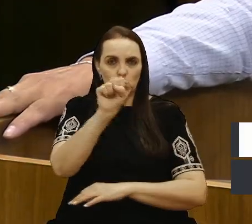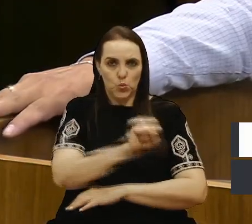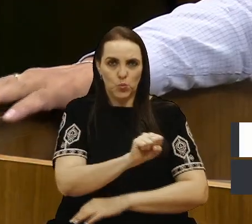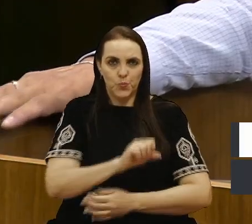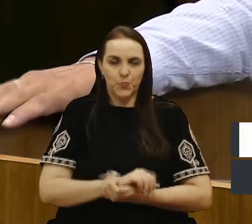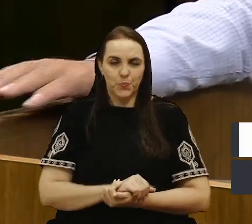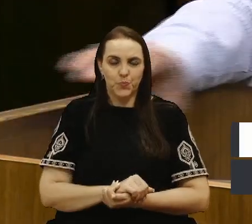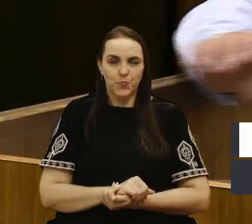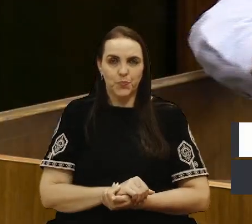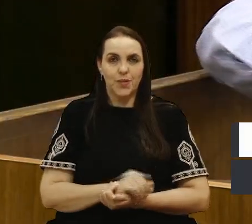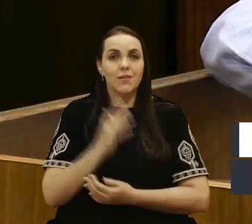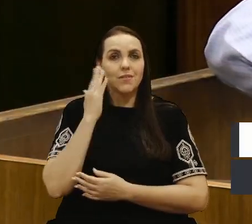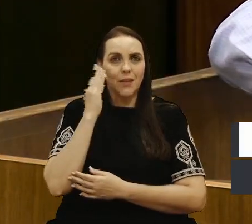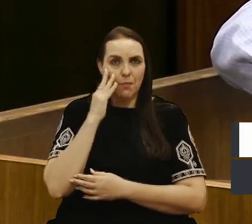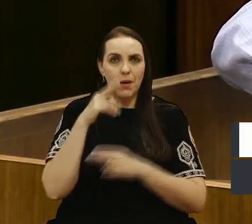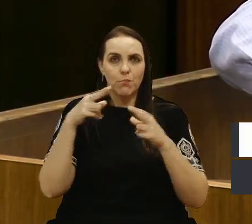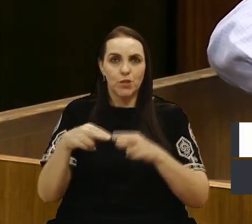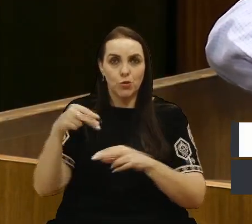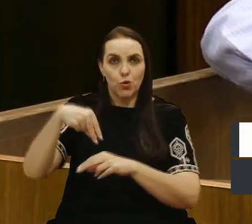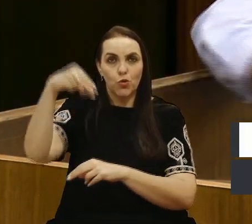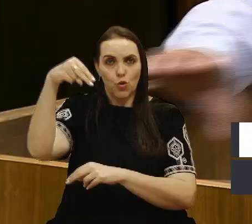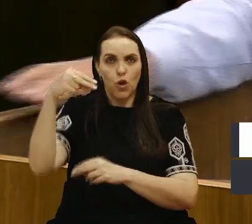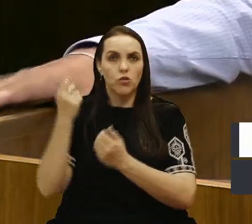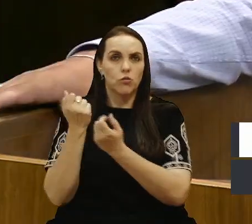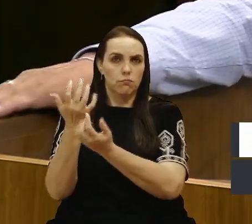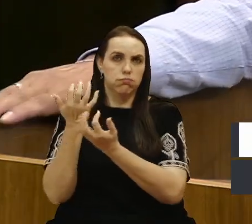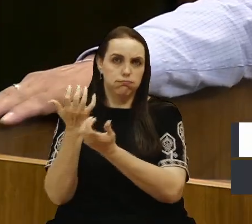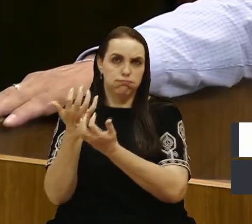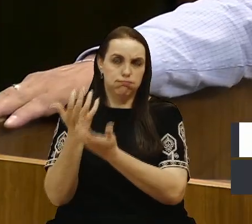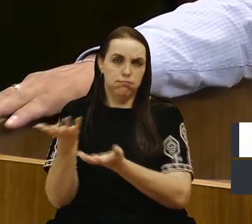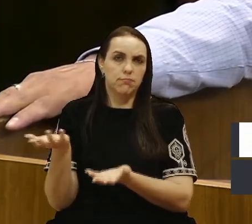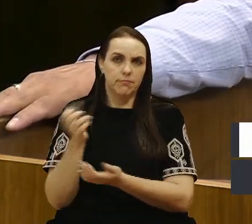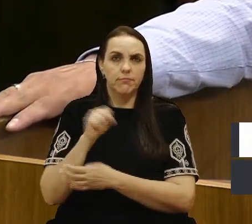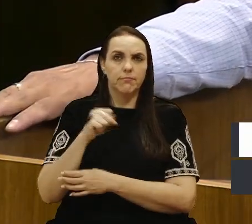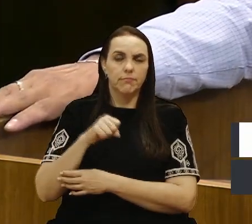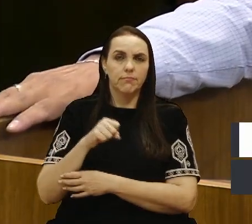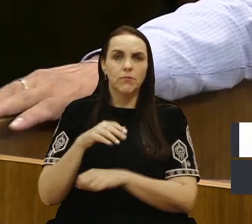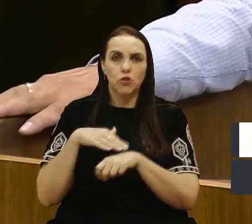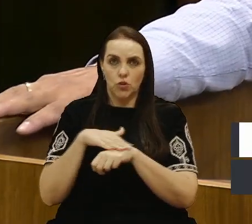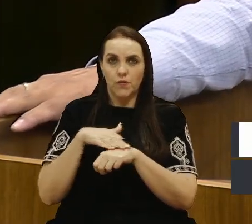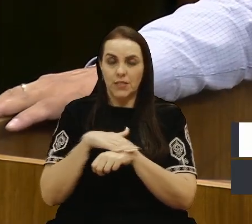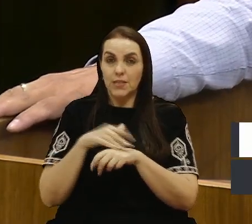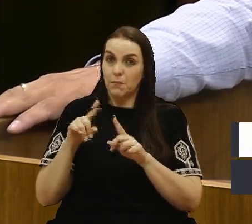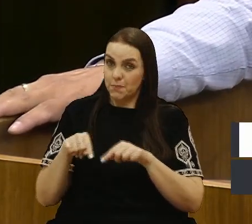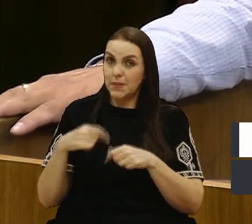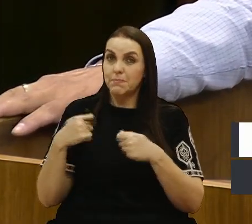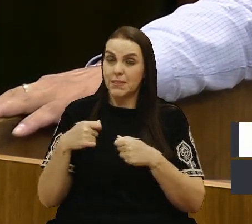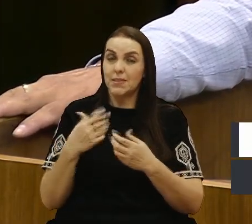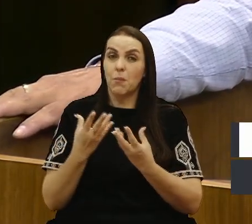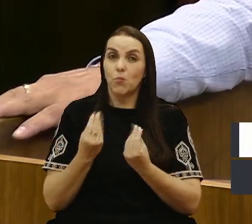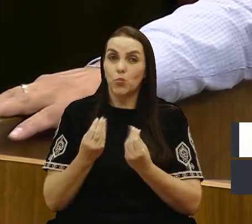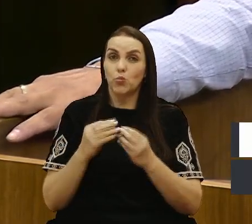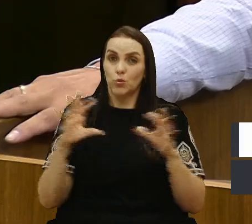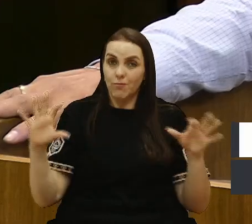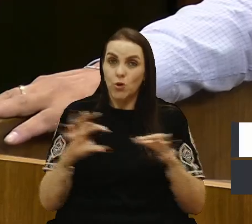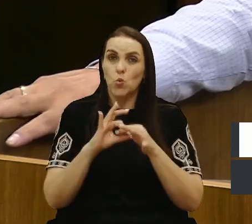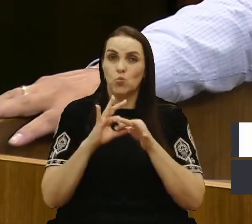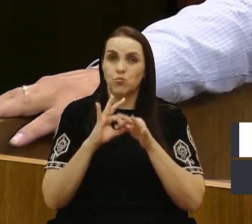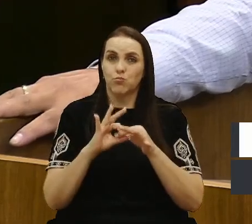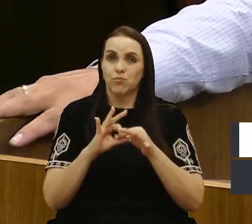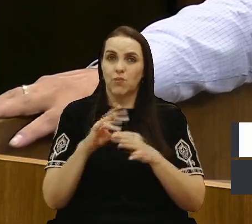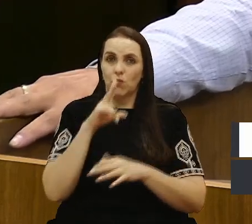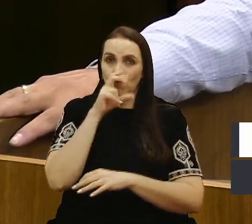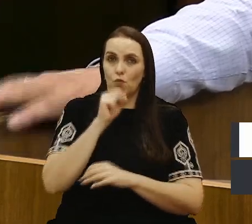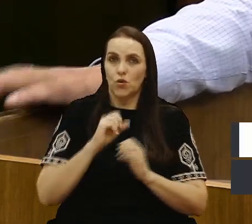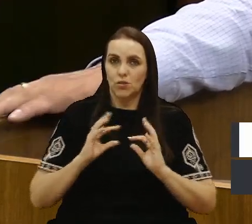sabe que a Zona Norte tem muitos incêndios, enfim, a gente conversou, mas a gente precisa muito unir nossas forças nesse